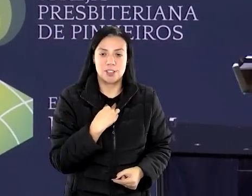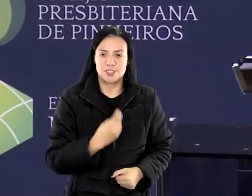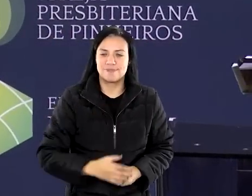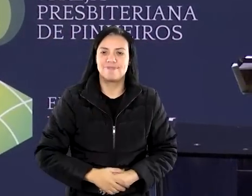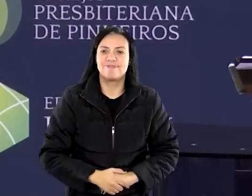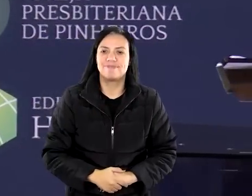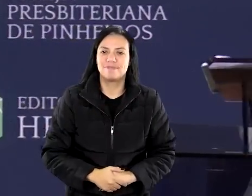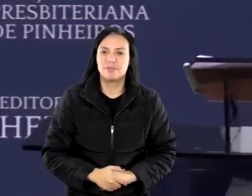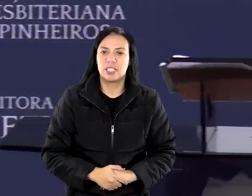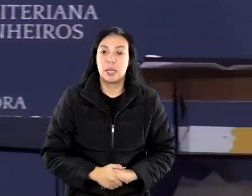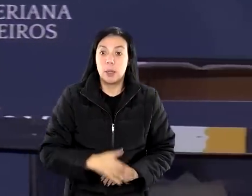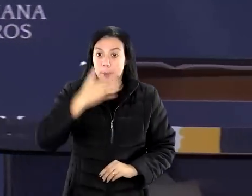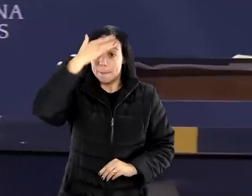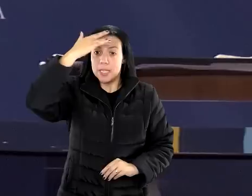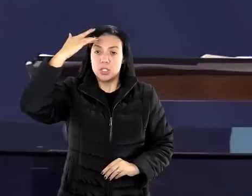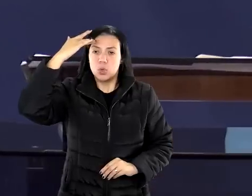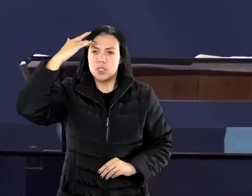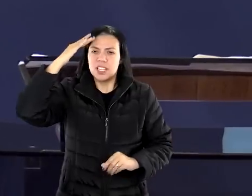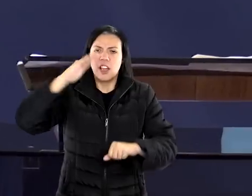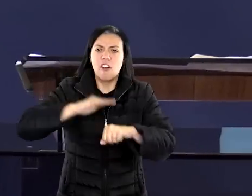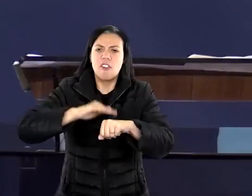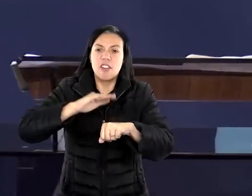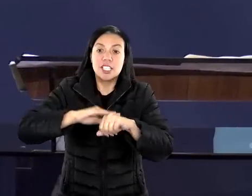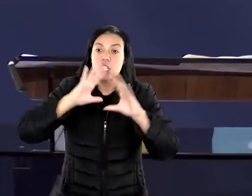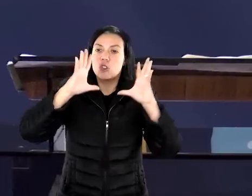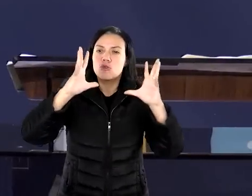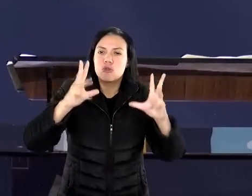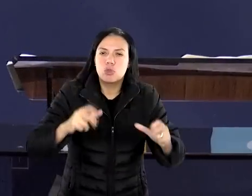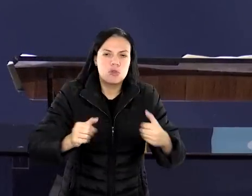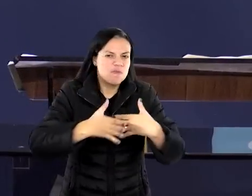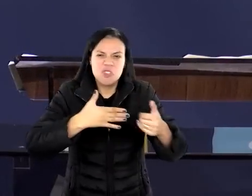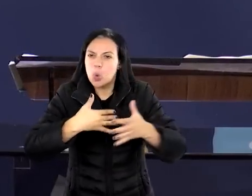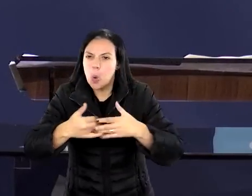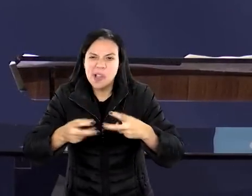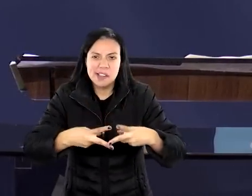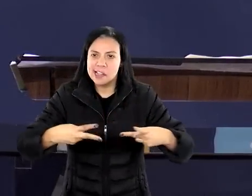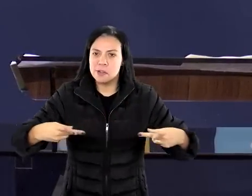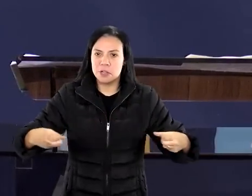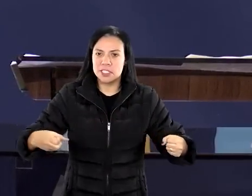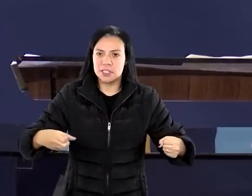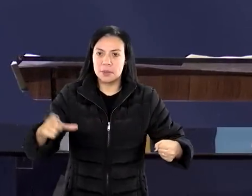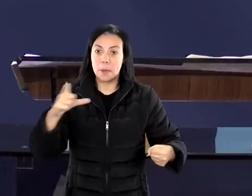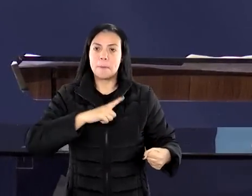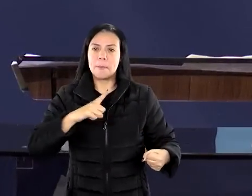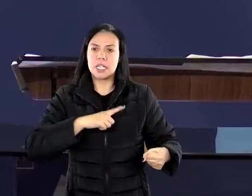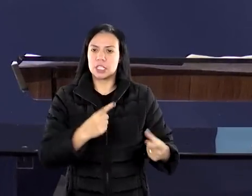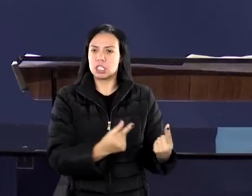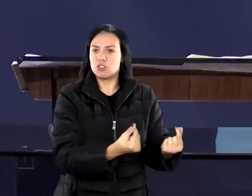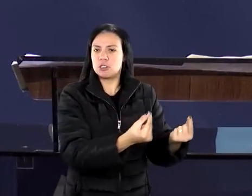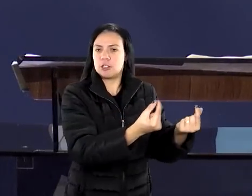Tem gente que faz tudo por dinheiro. Tudo por dinheiro.